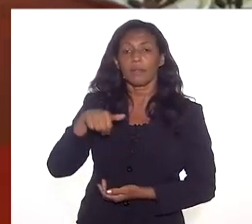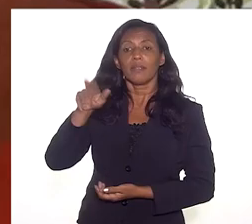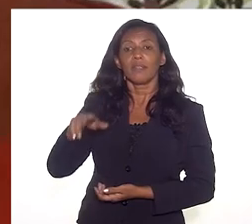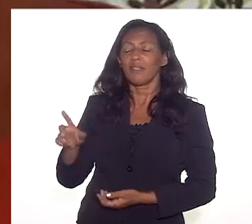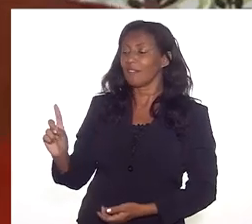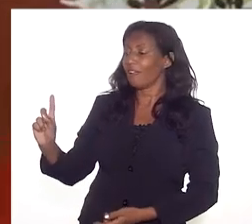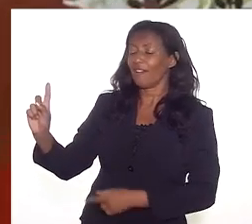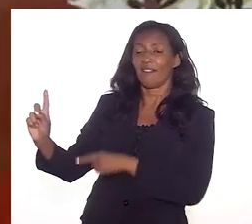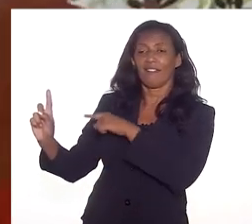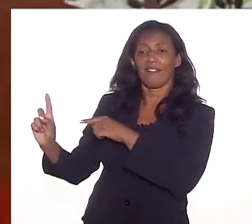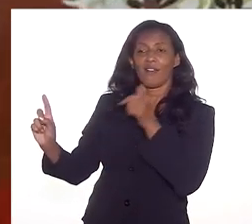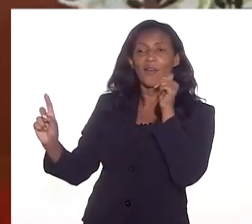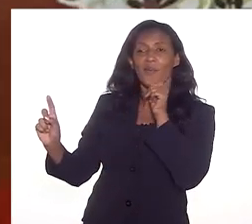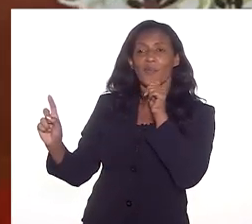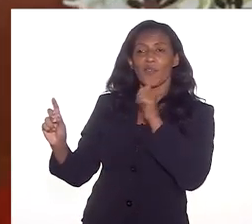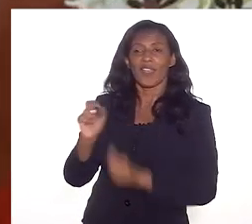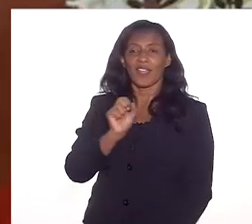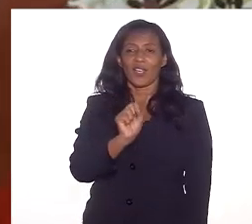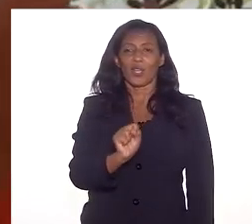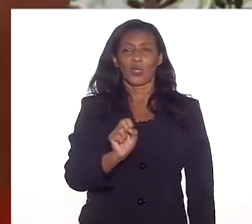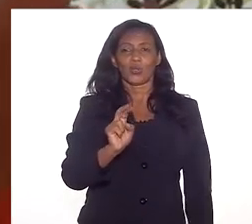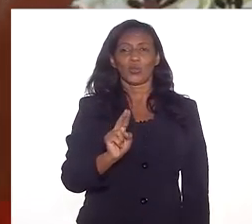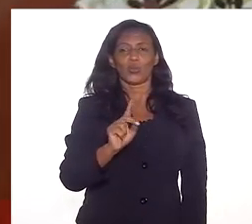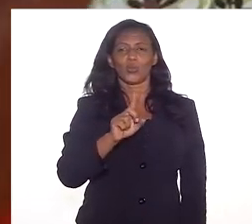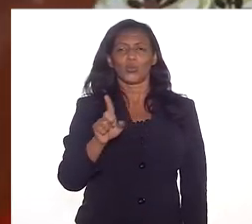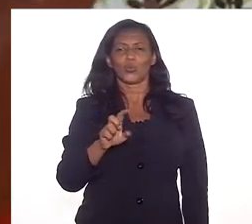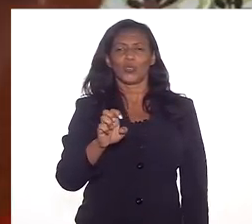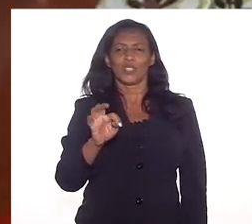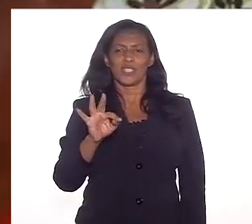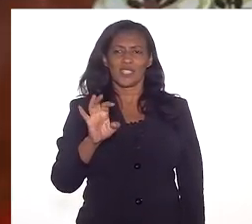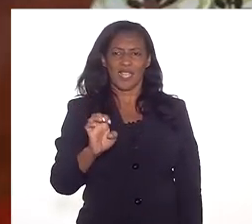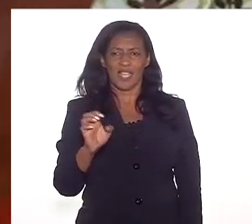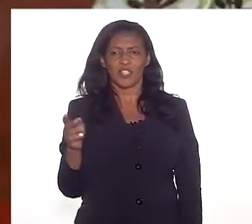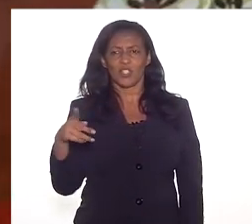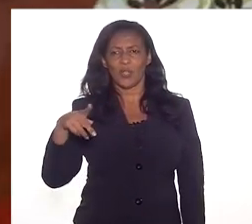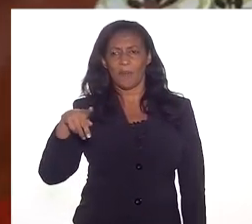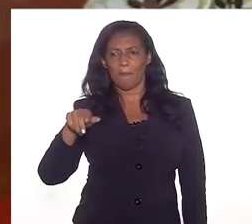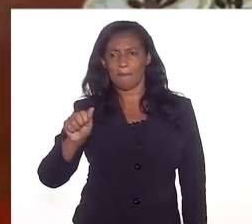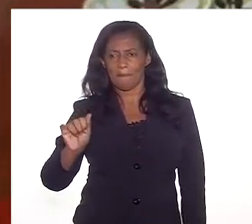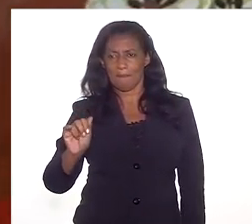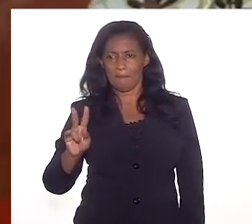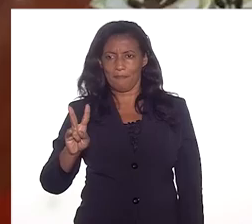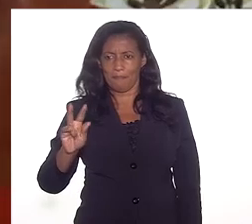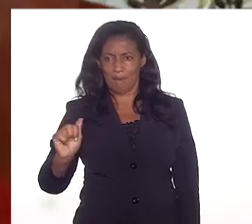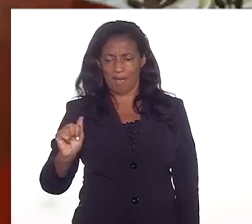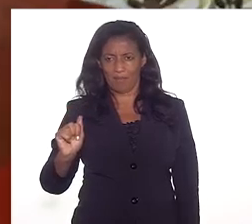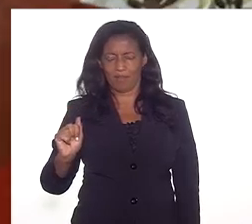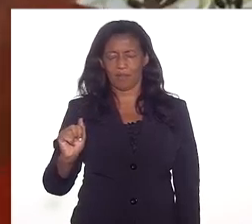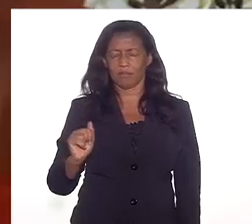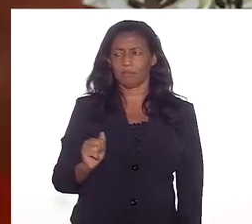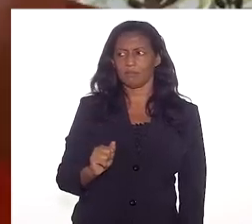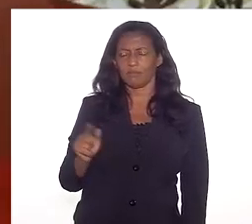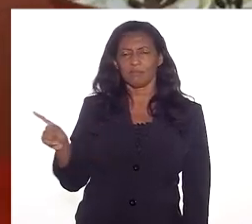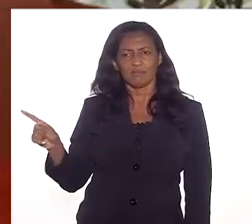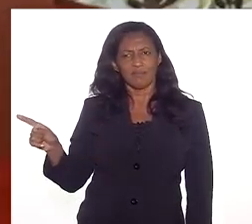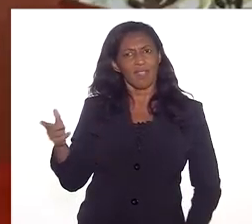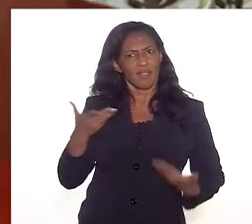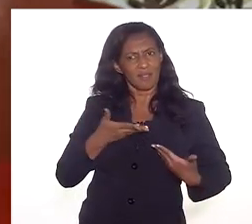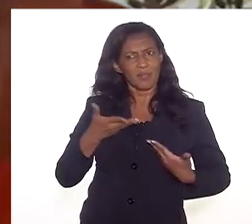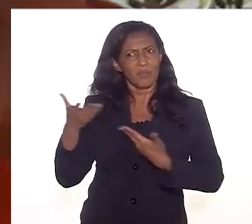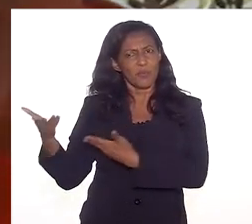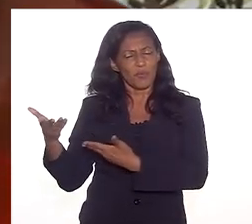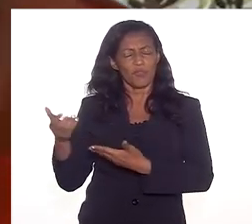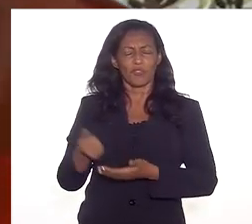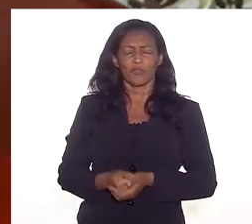estava na banca? Suzete Paiva dos Santos. A primeira, né, ela que me